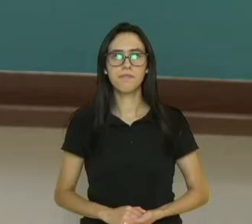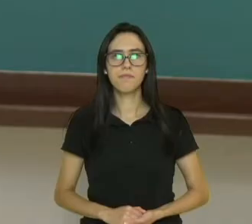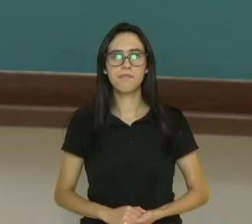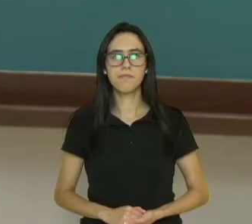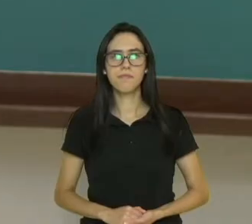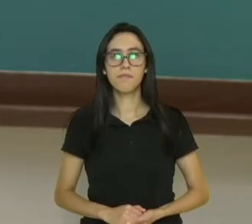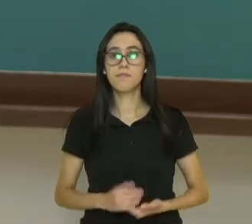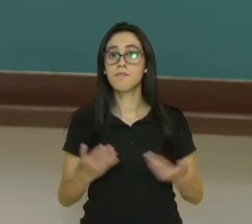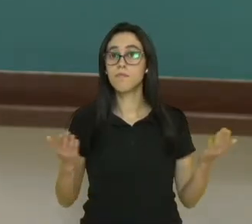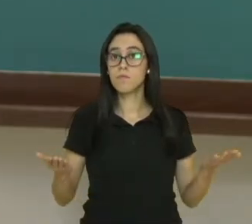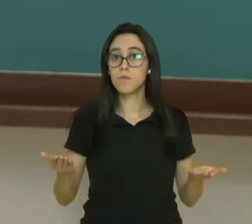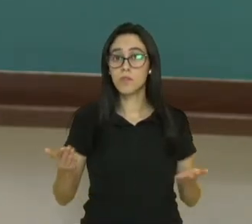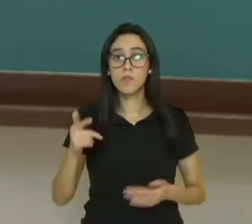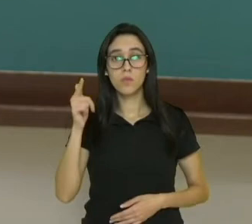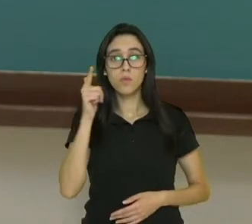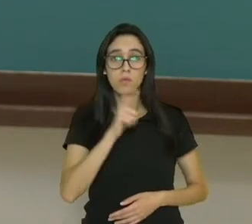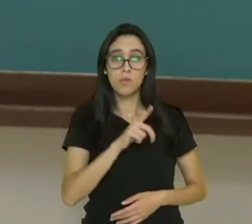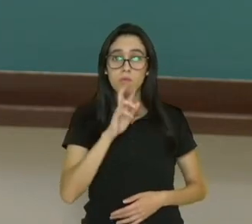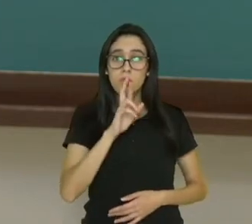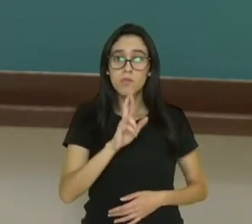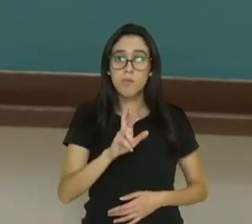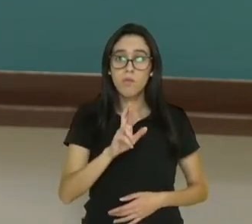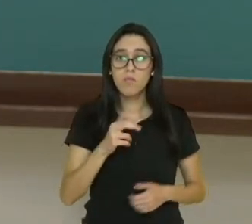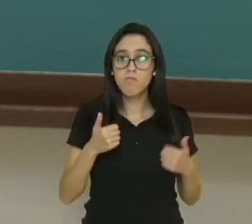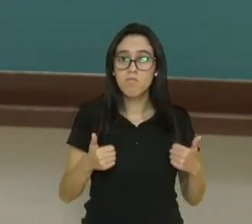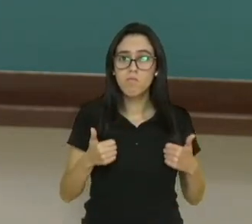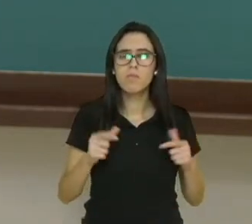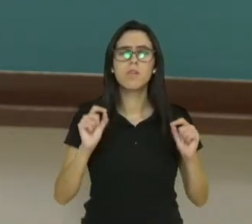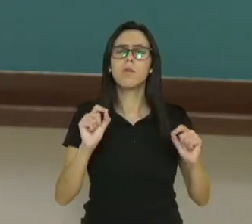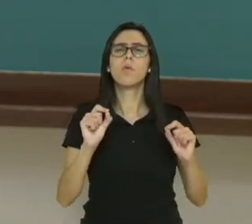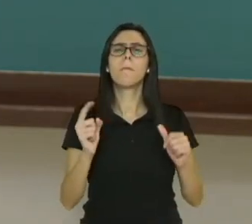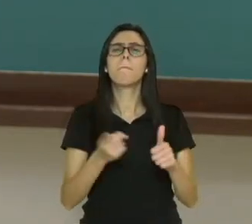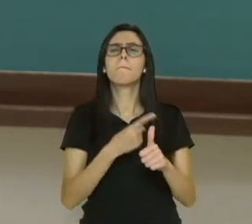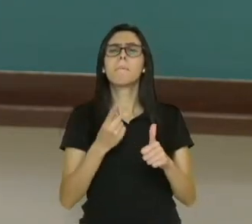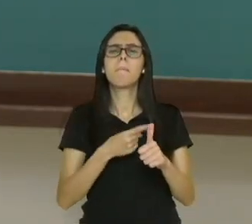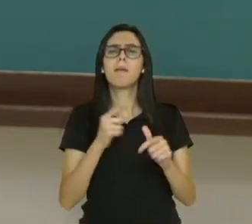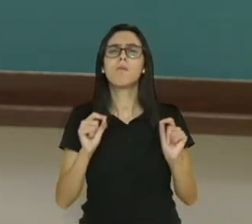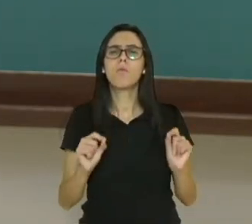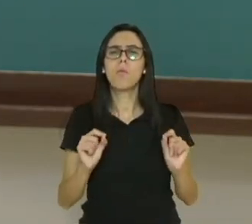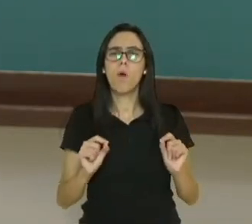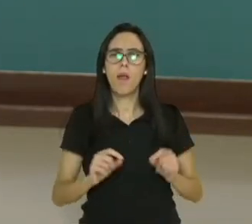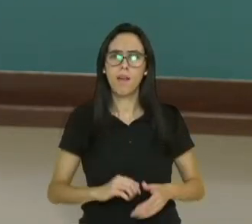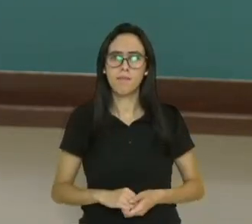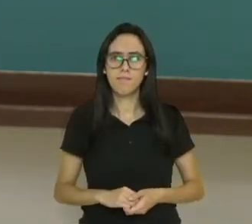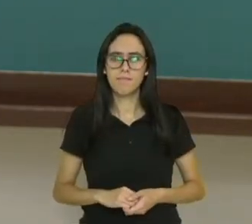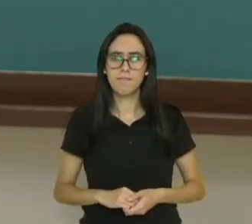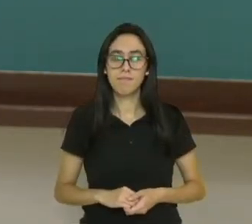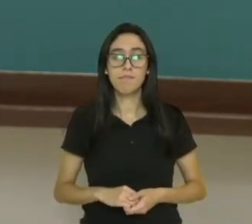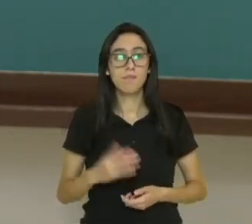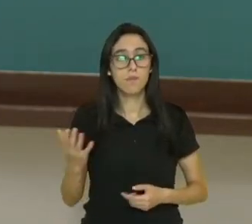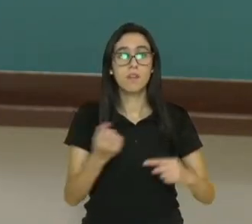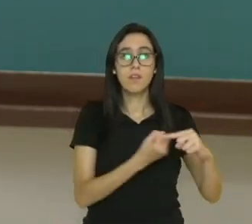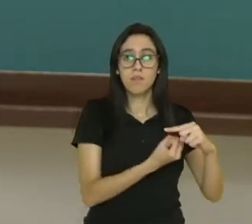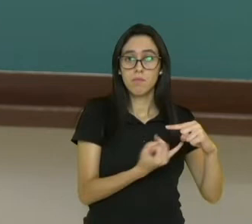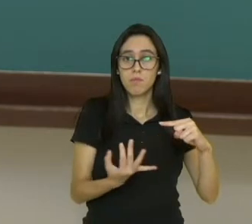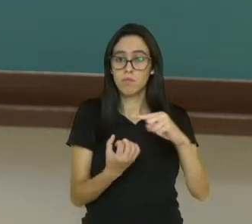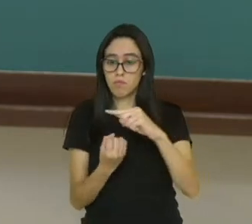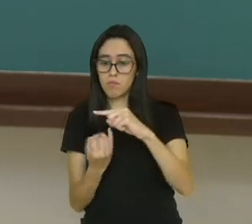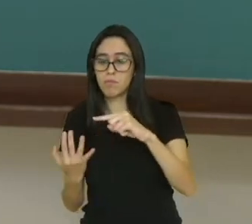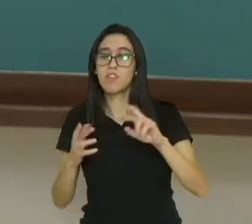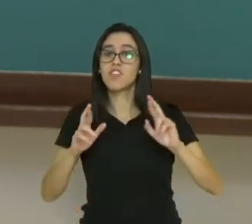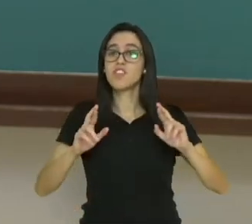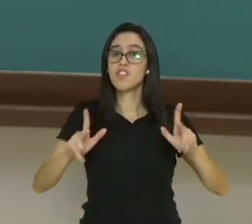E aí, conseguiram resolver? O que a gente tem que fazer primeiro nesse caso? Como são denominadores diferentes, nós temos